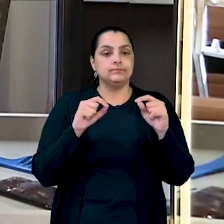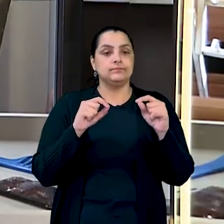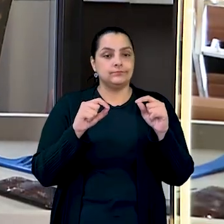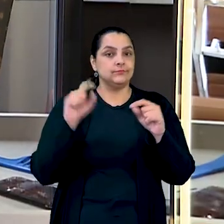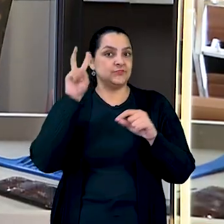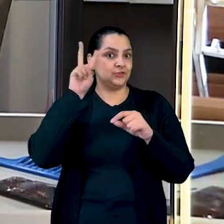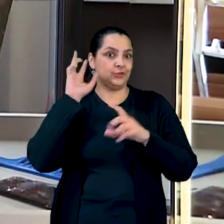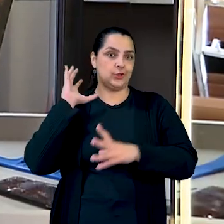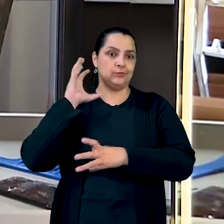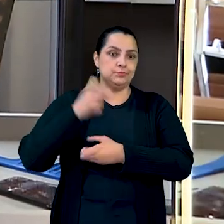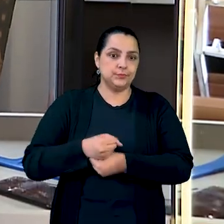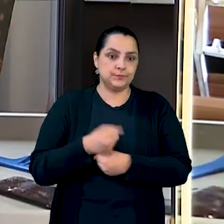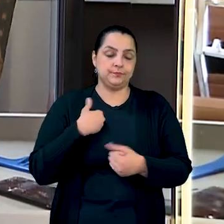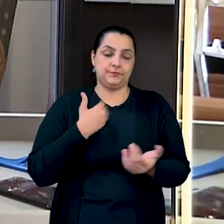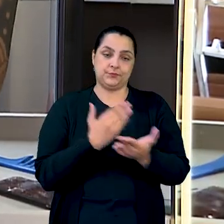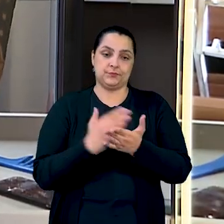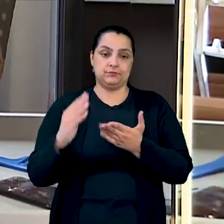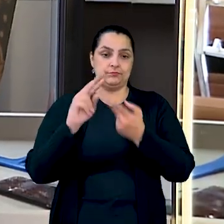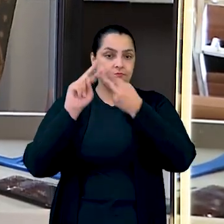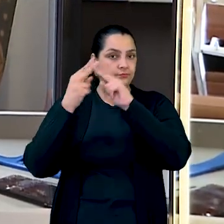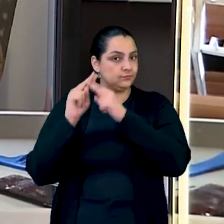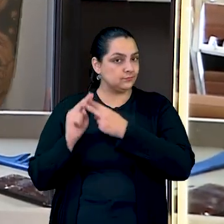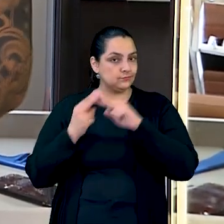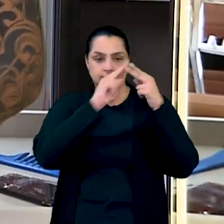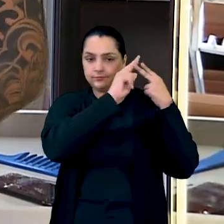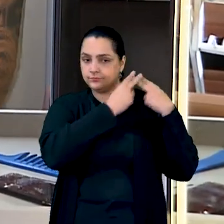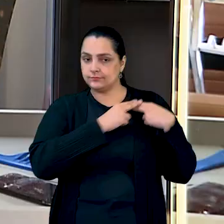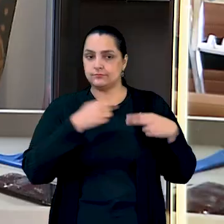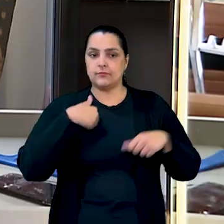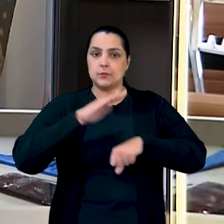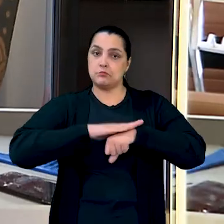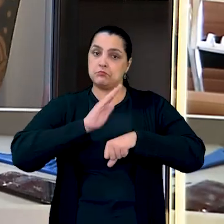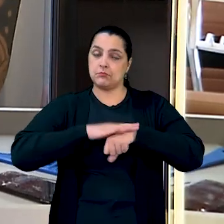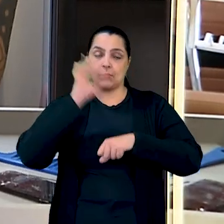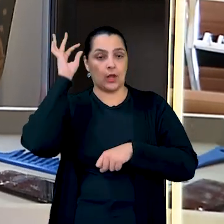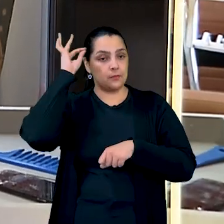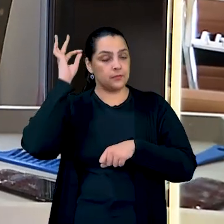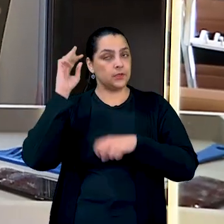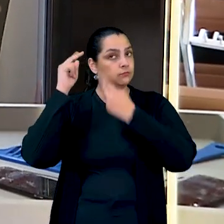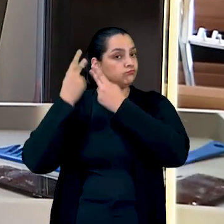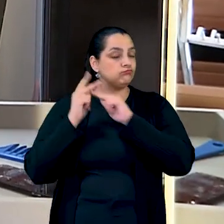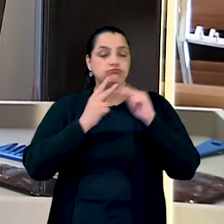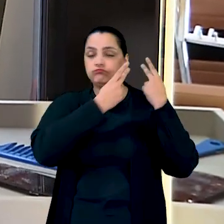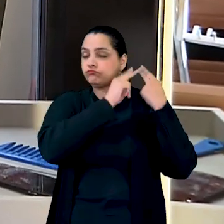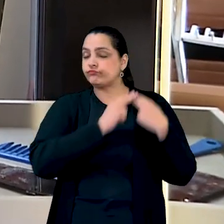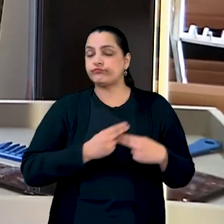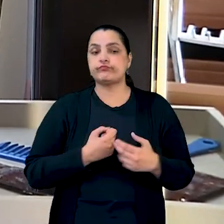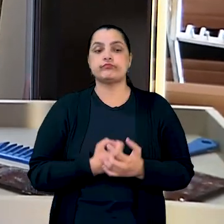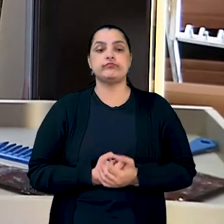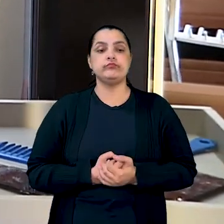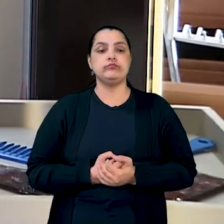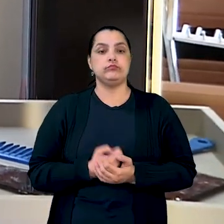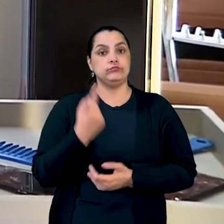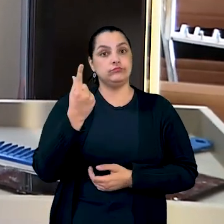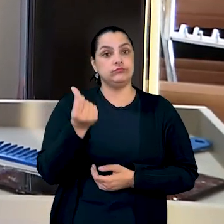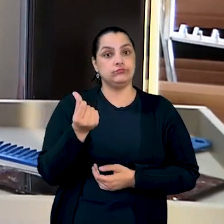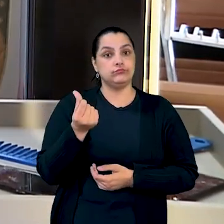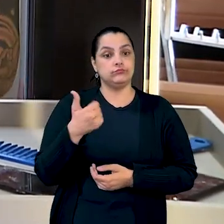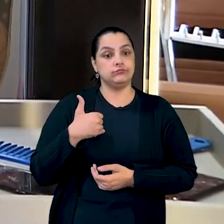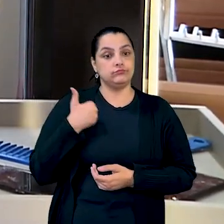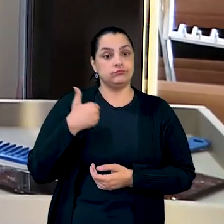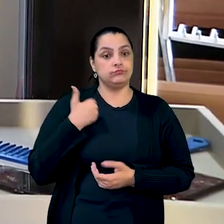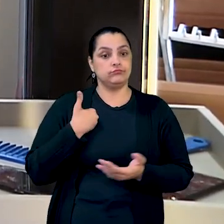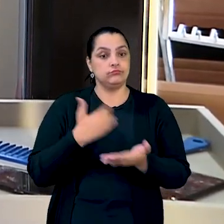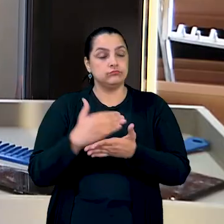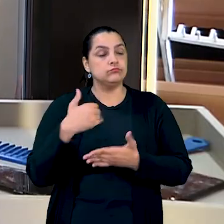minha própria história, né? Comecei trançando os meus próprios cabelos e isso com